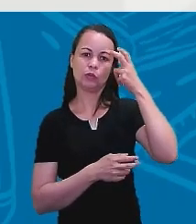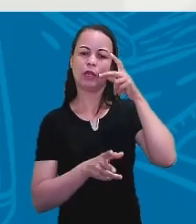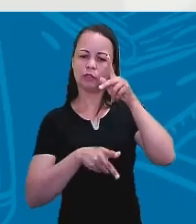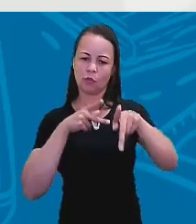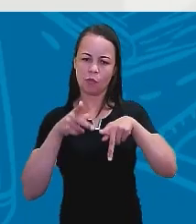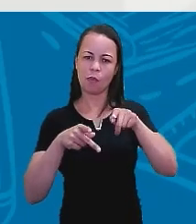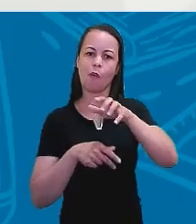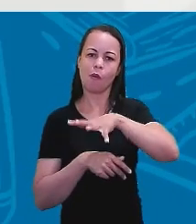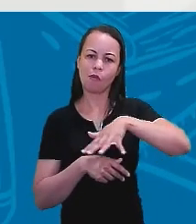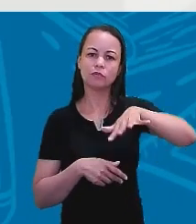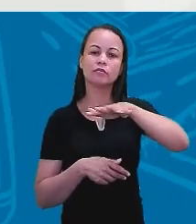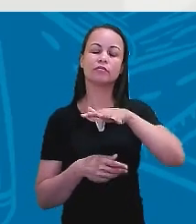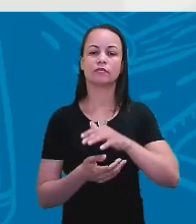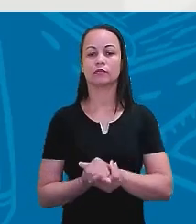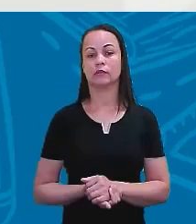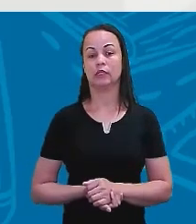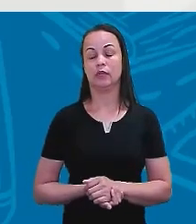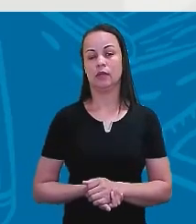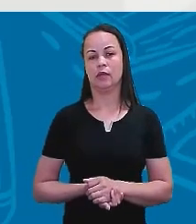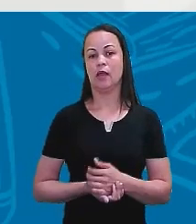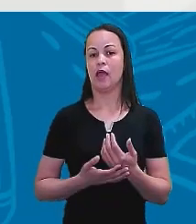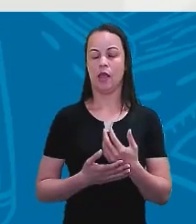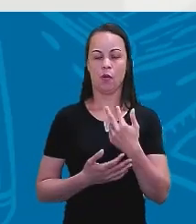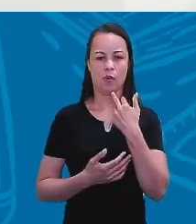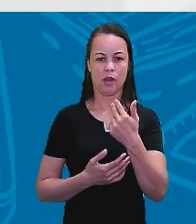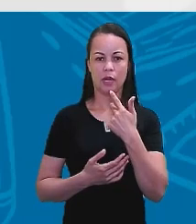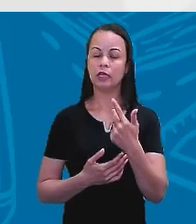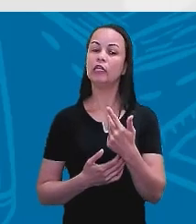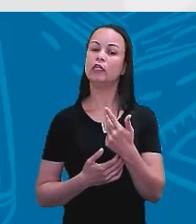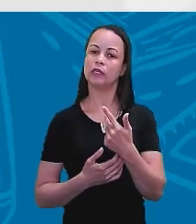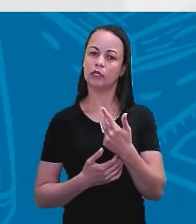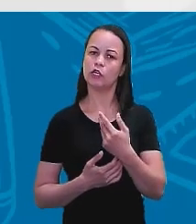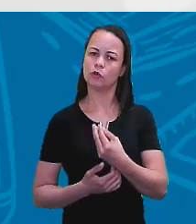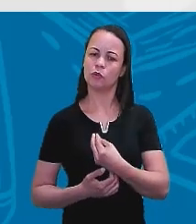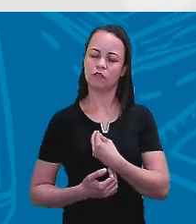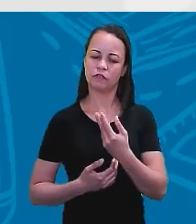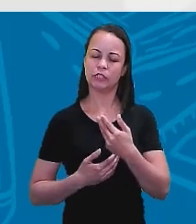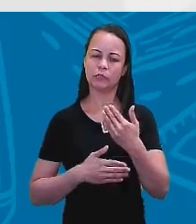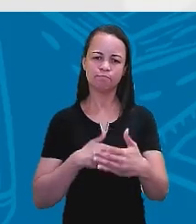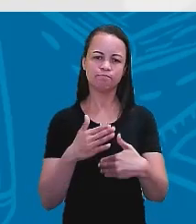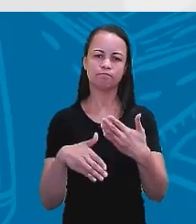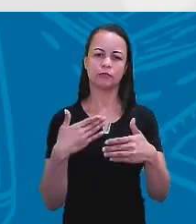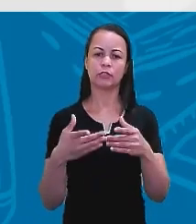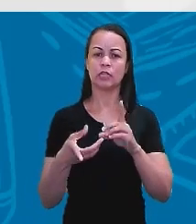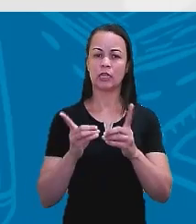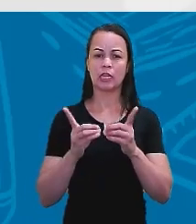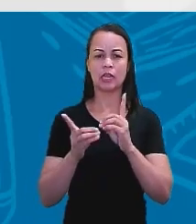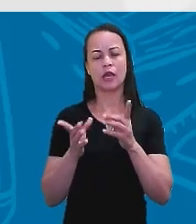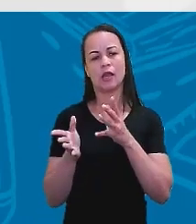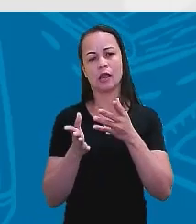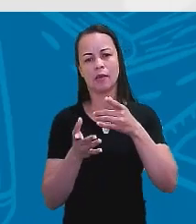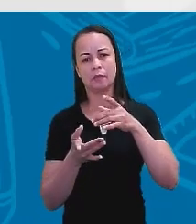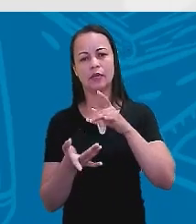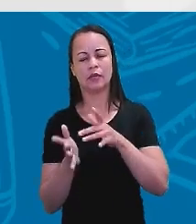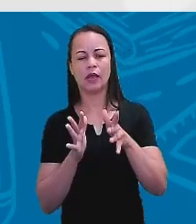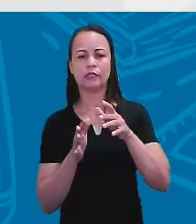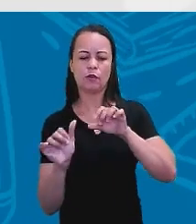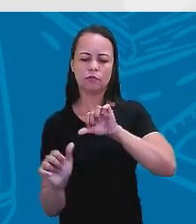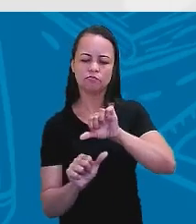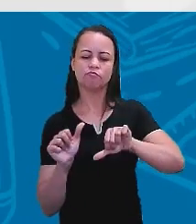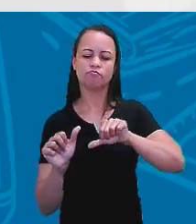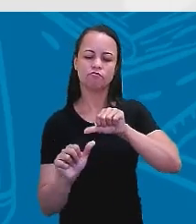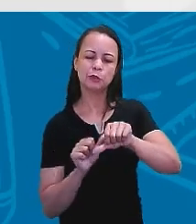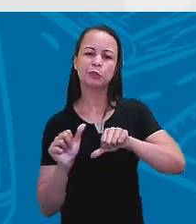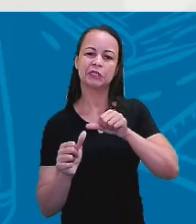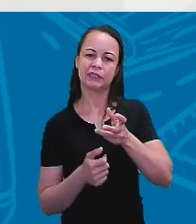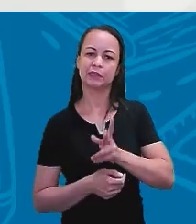né? Ela é uma língua viva e dinâmica, tá? Por isso que ela está sujeita a variações, a